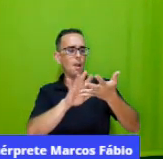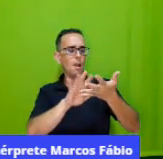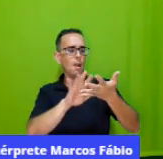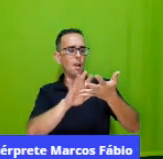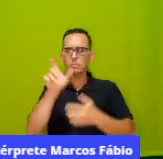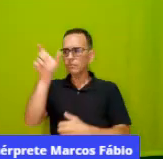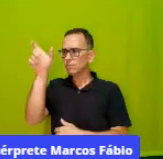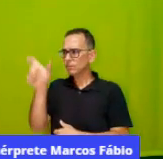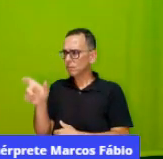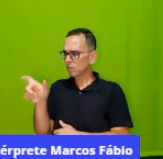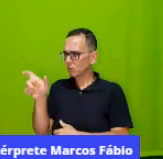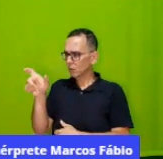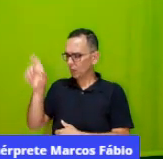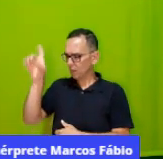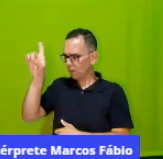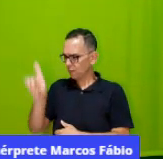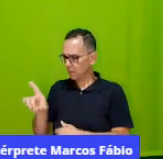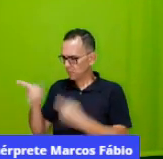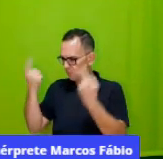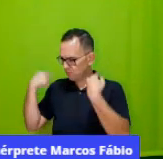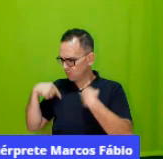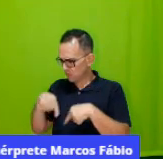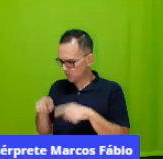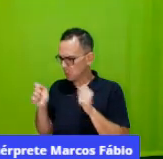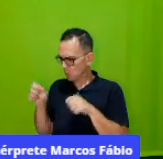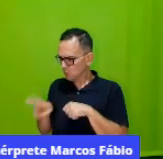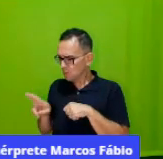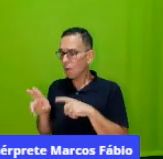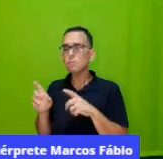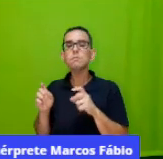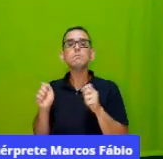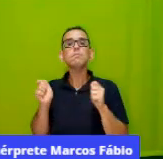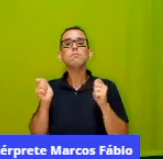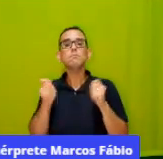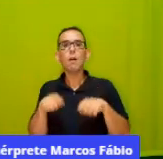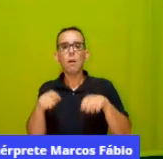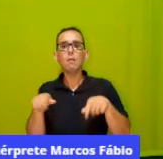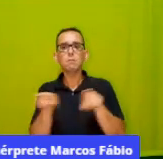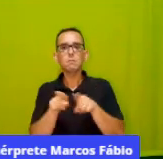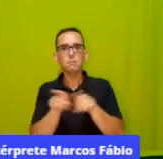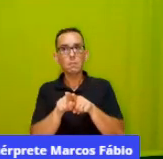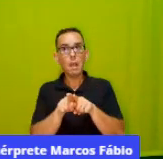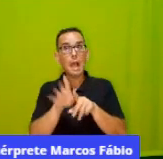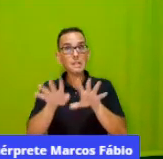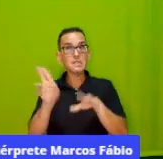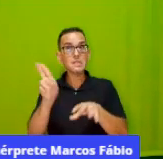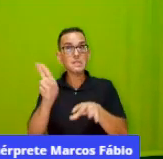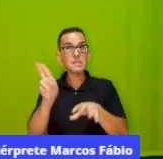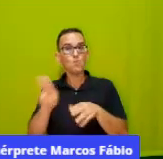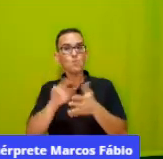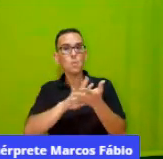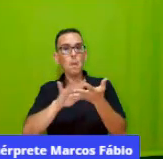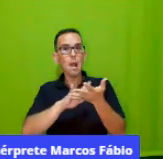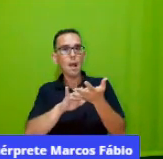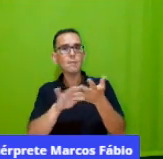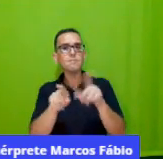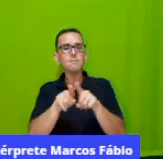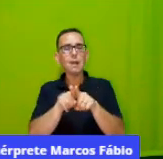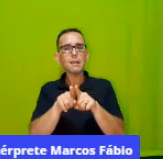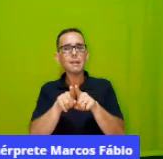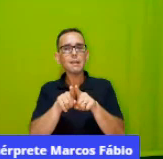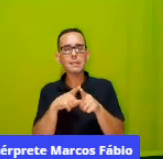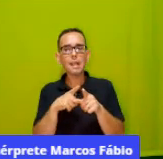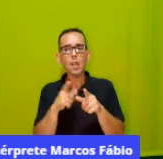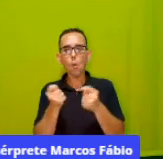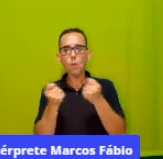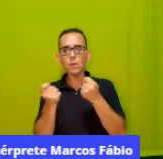porque o material é específico para o Braille que o nosso aluno com deficiência física não pode utilizar. Pode utilizar. A gente pode até